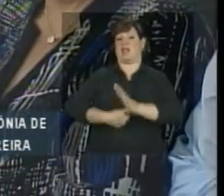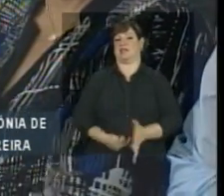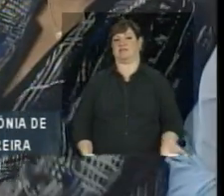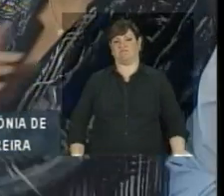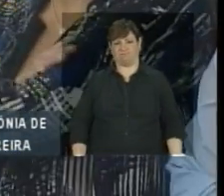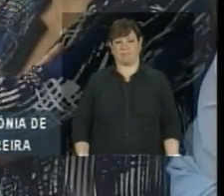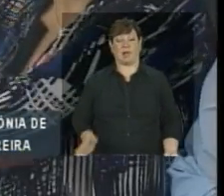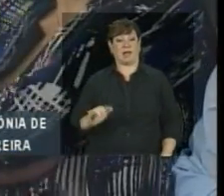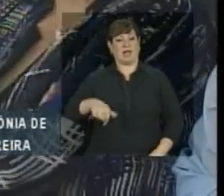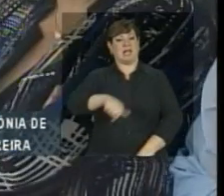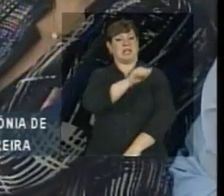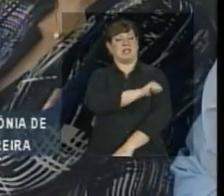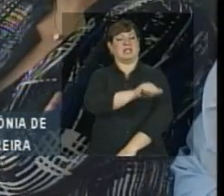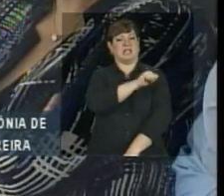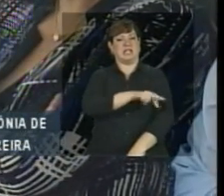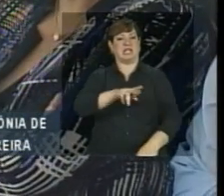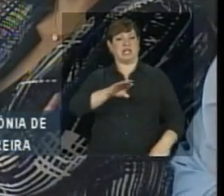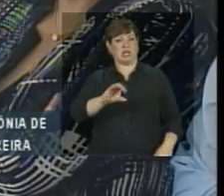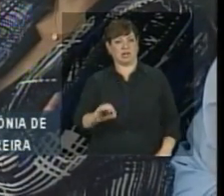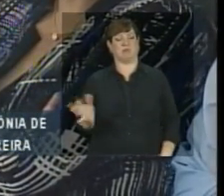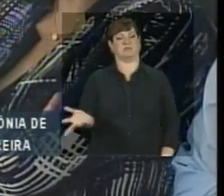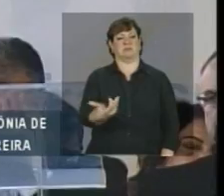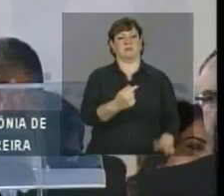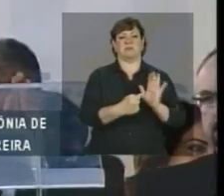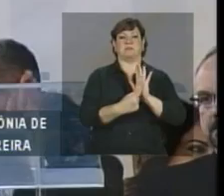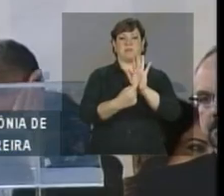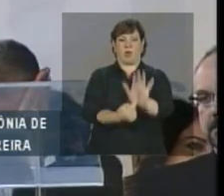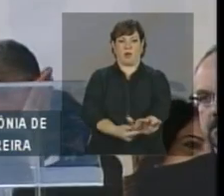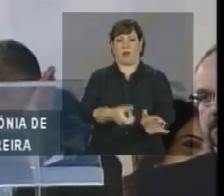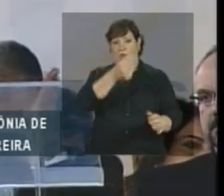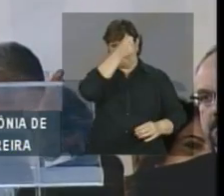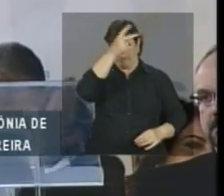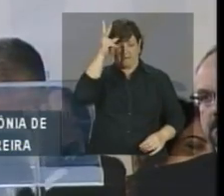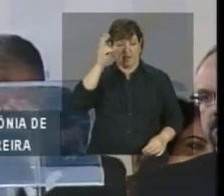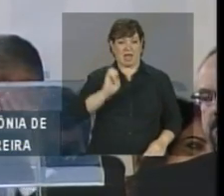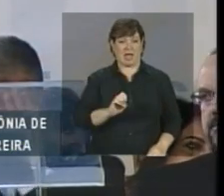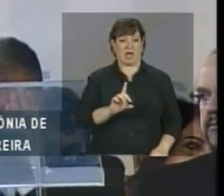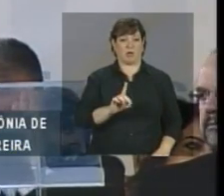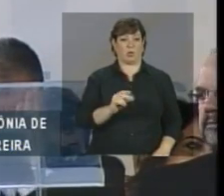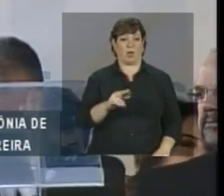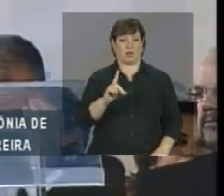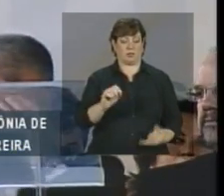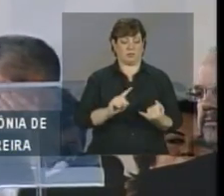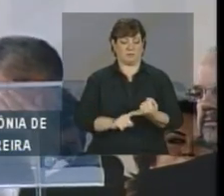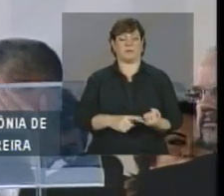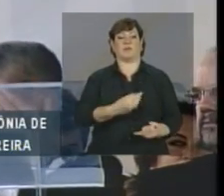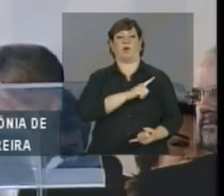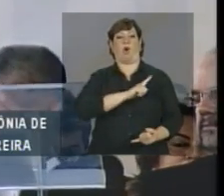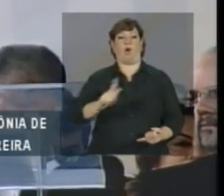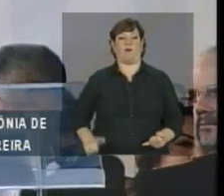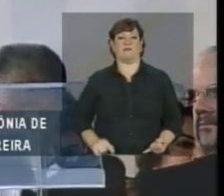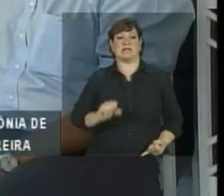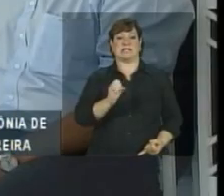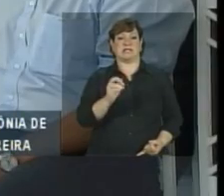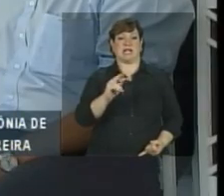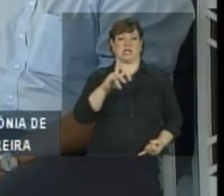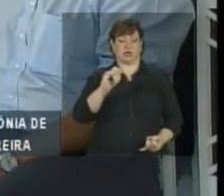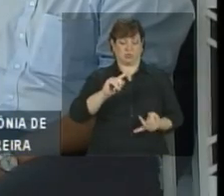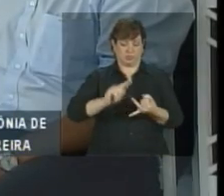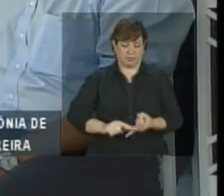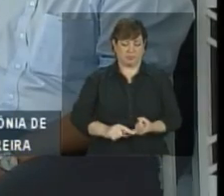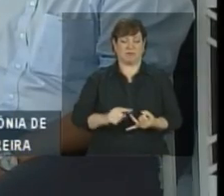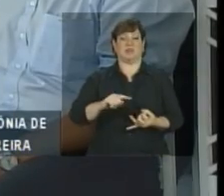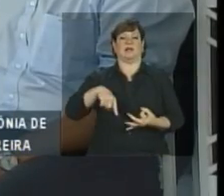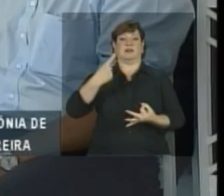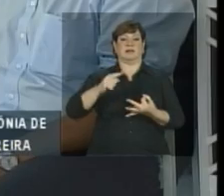de Janeiro, com o exemplo do prefeito Eduardo Paes, do governador Sérgio Cabral, da presidenta Dilma Rousseff,